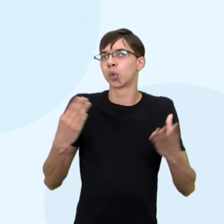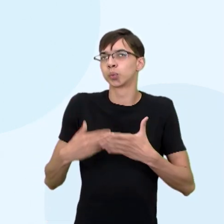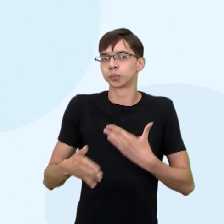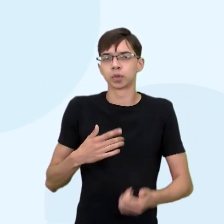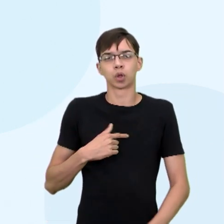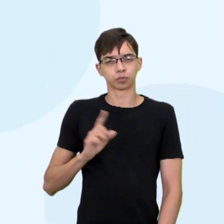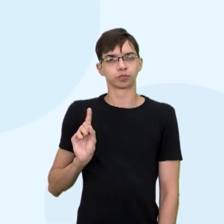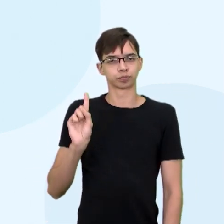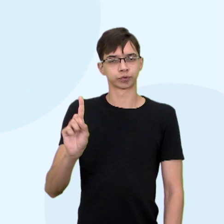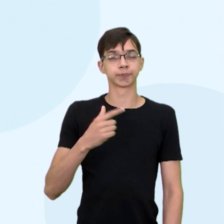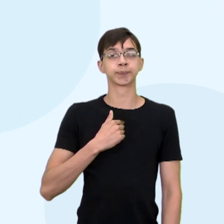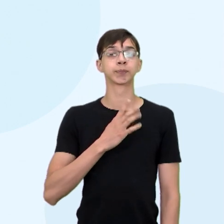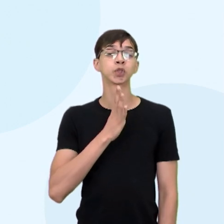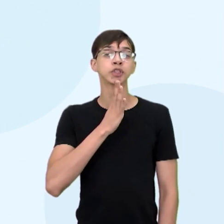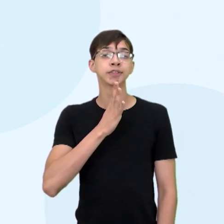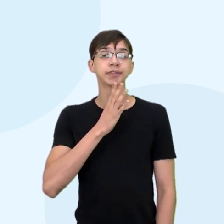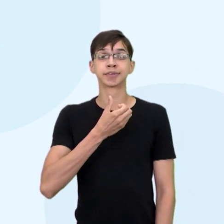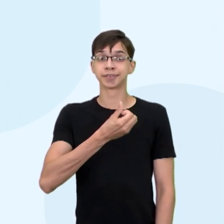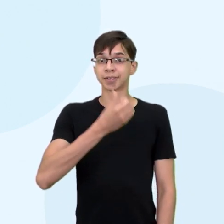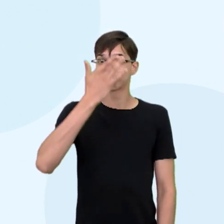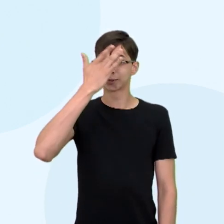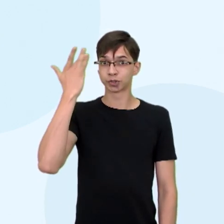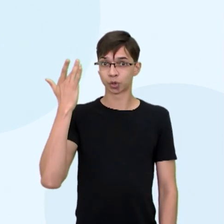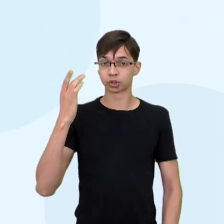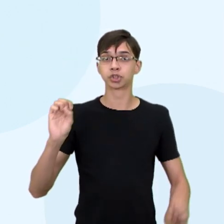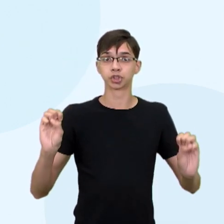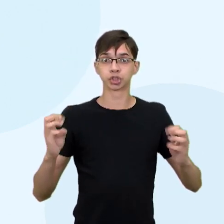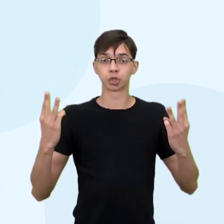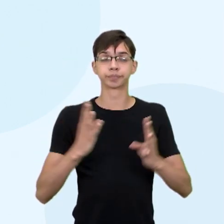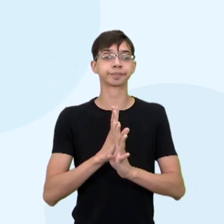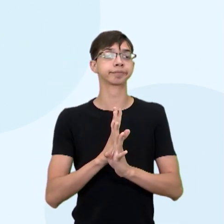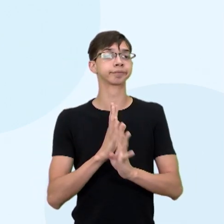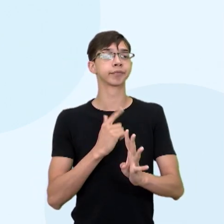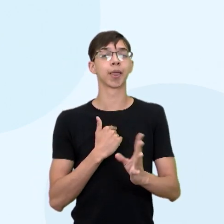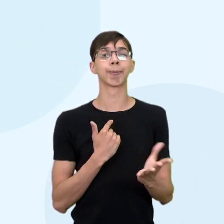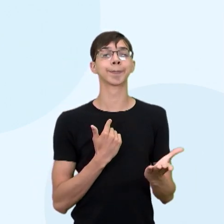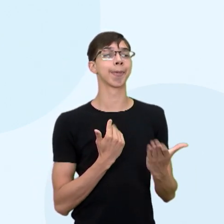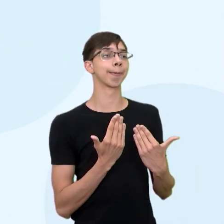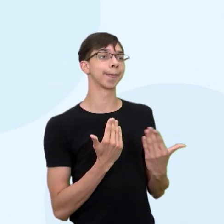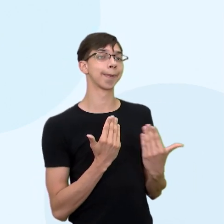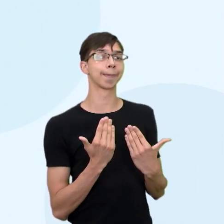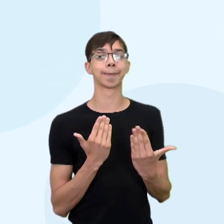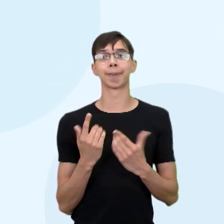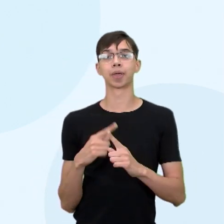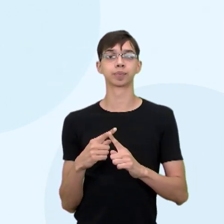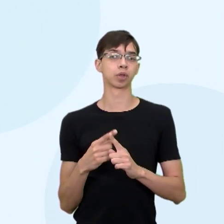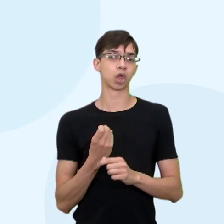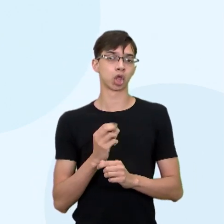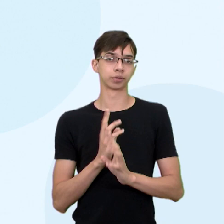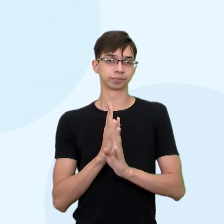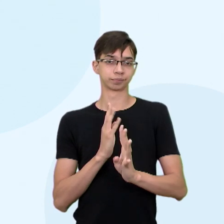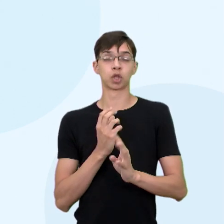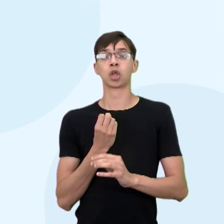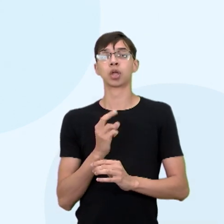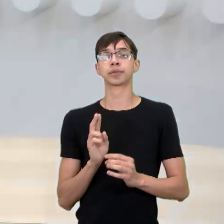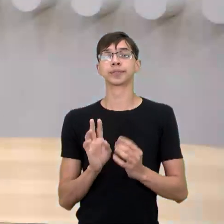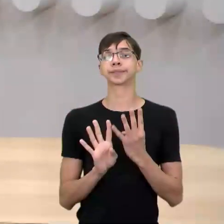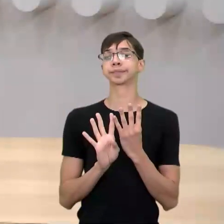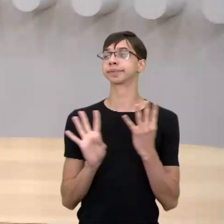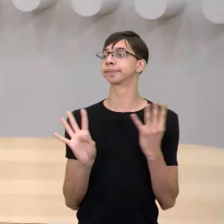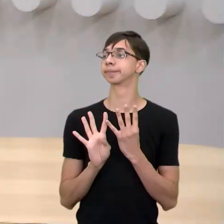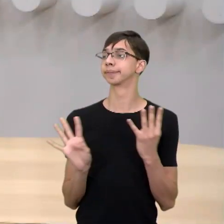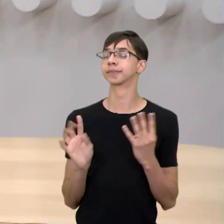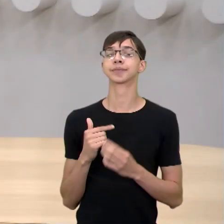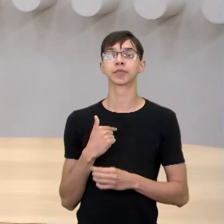lá, conheci meia dúzia de pessoas que estavam na fila, né? Sei lá, porque estavam do meu lado. Eu falei com elas